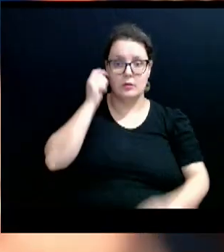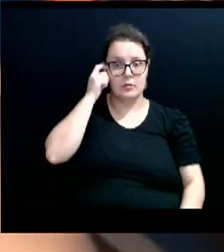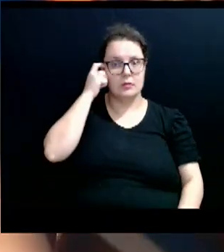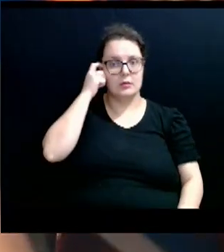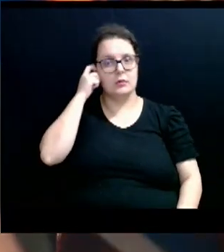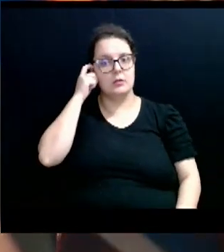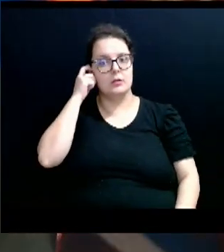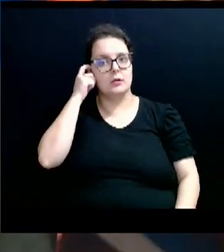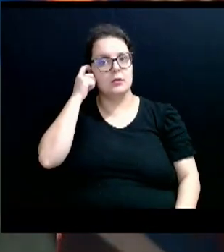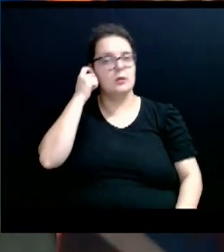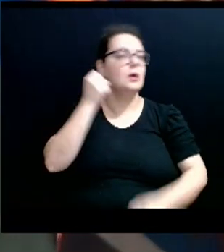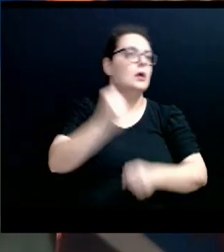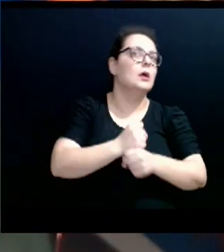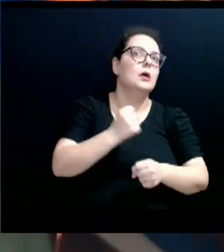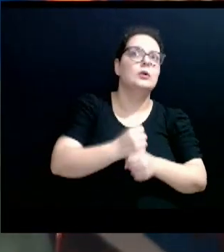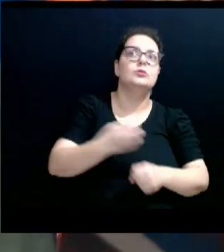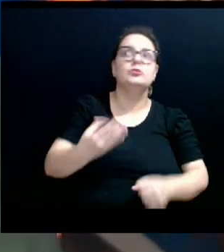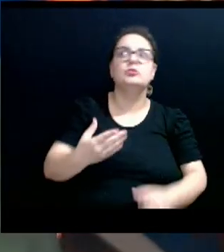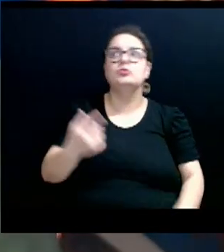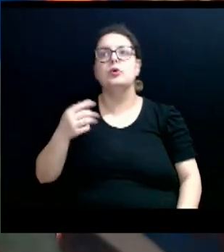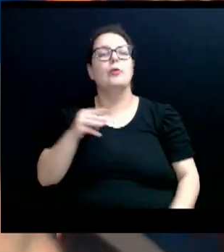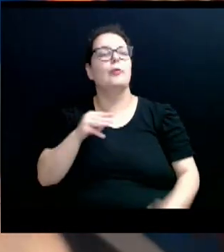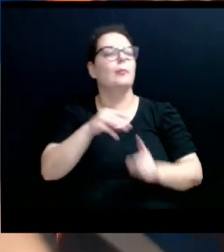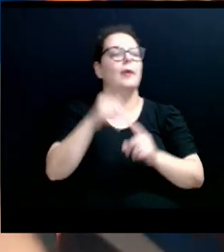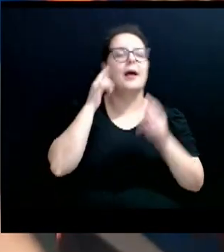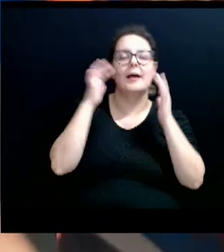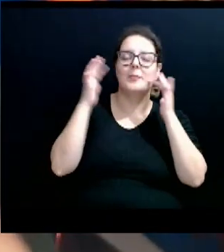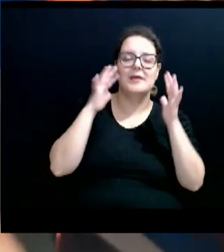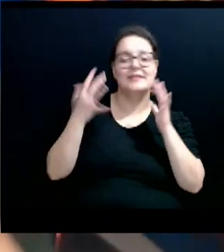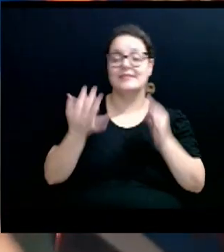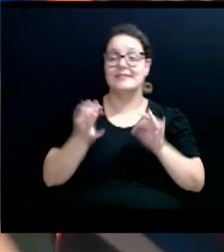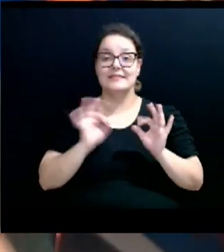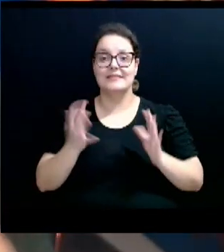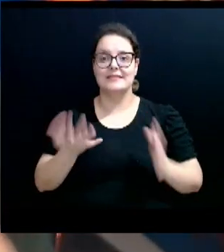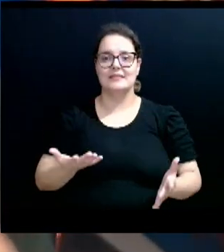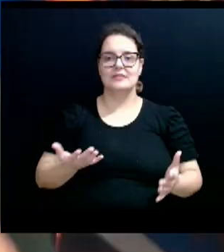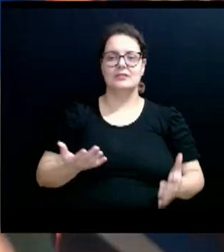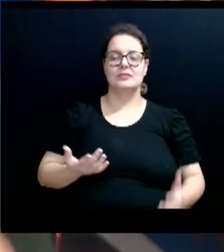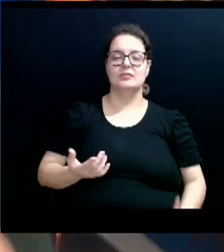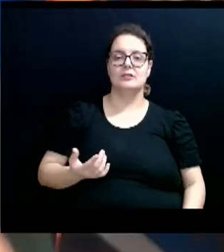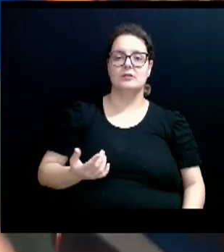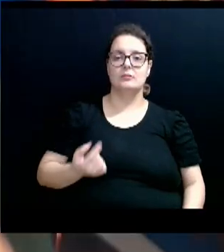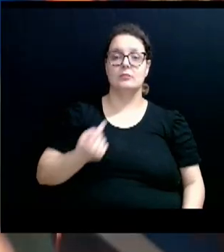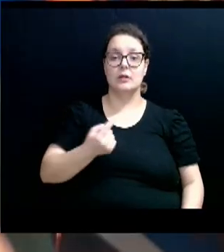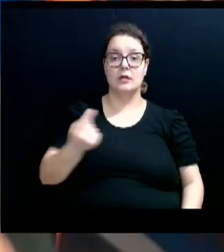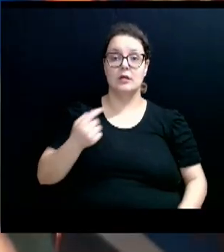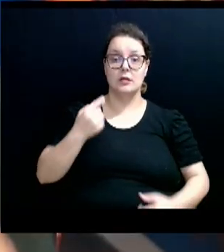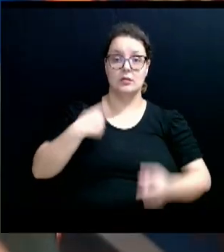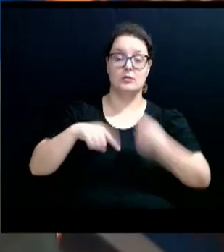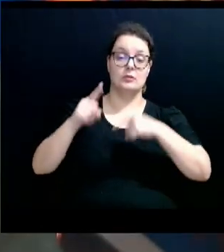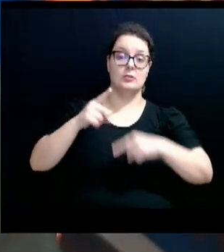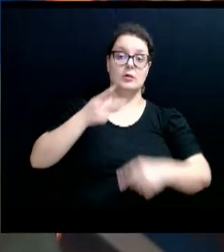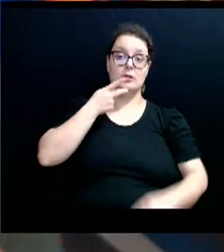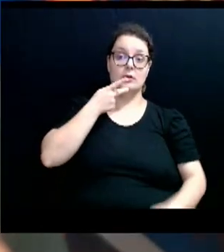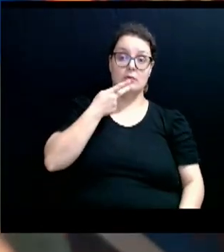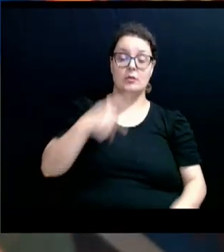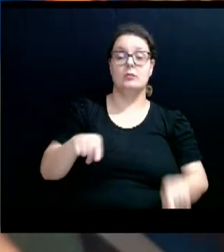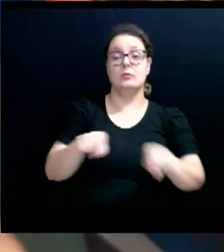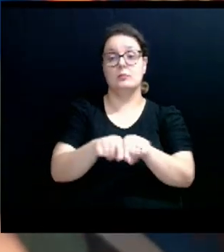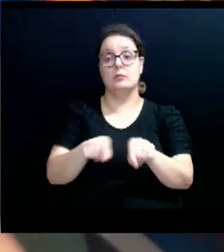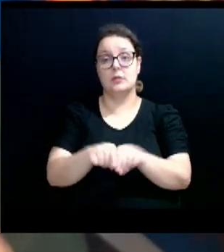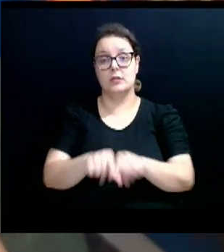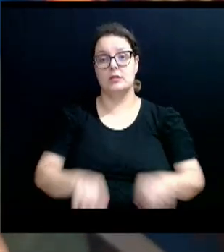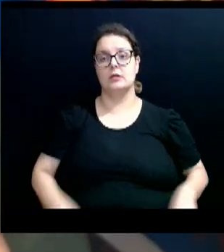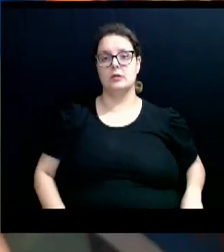nova e pensar nas metas e tudo mais. Então, cada nova autossuperação, eu falo que a gente também precisa enxergar